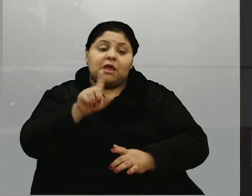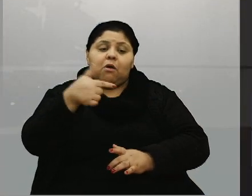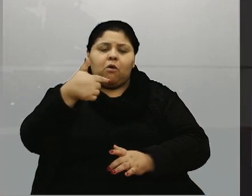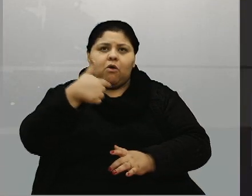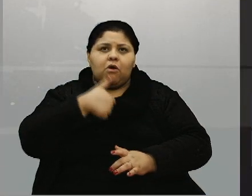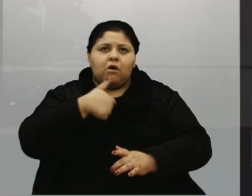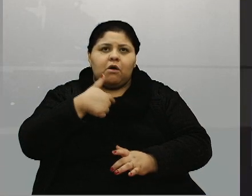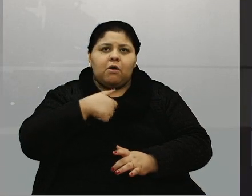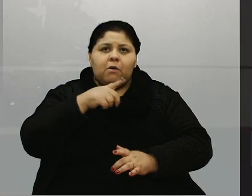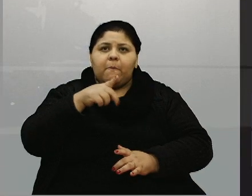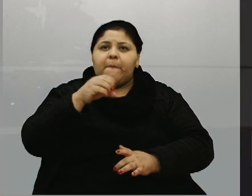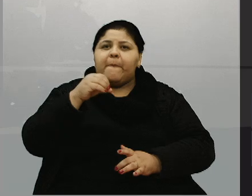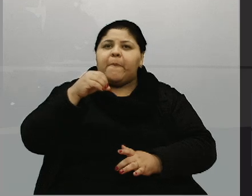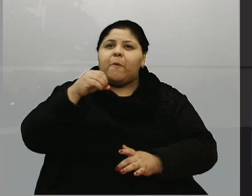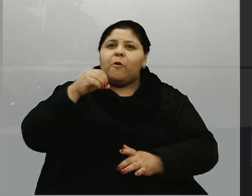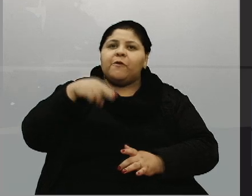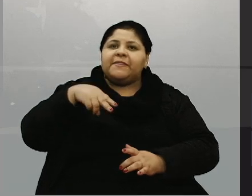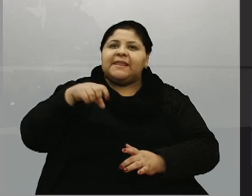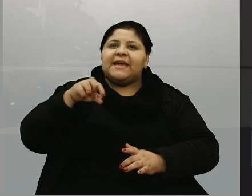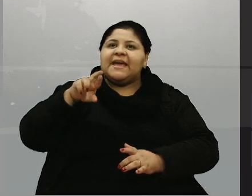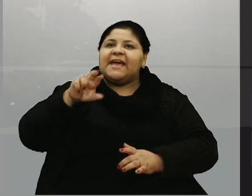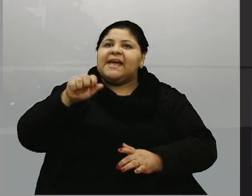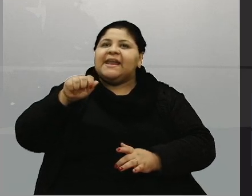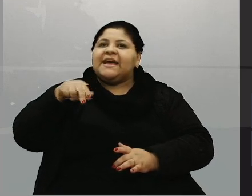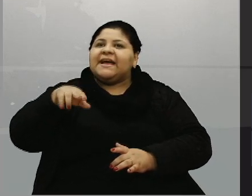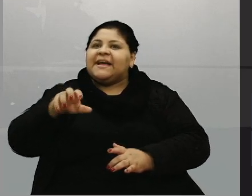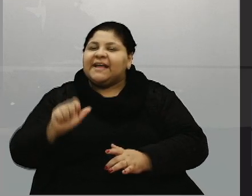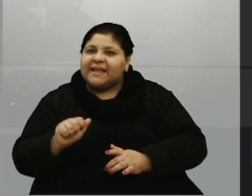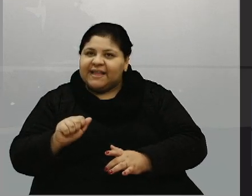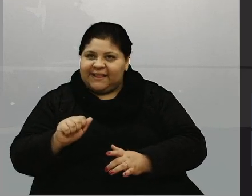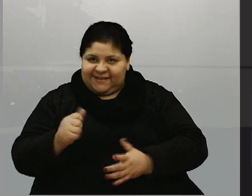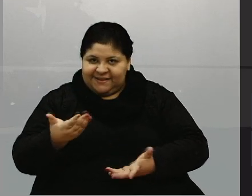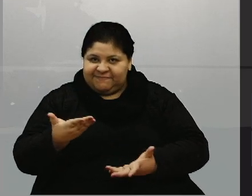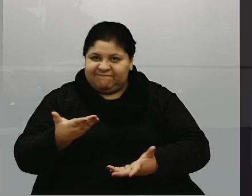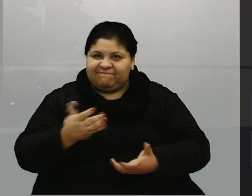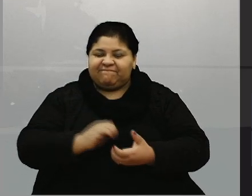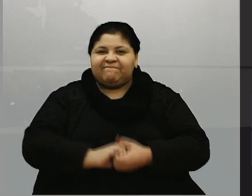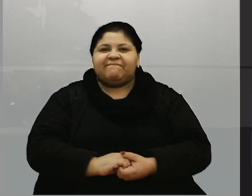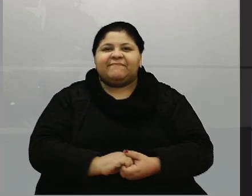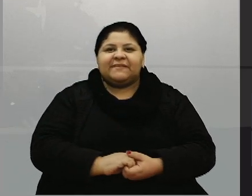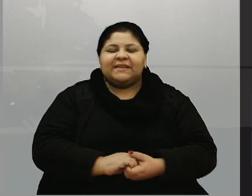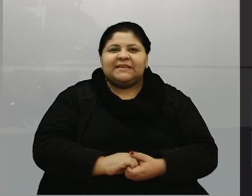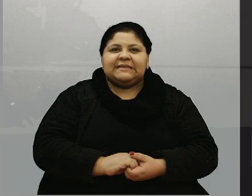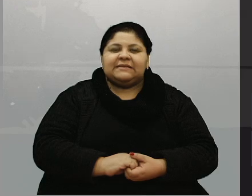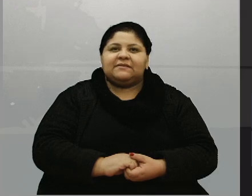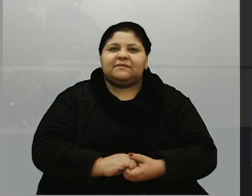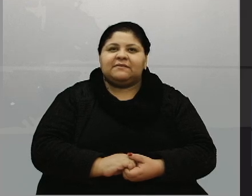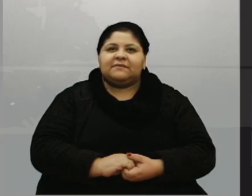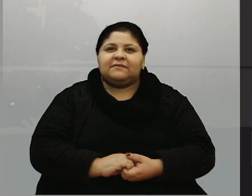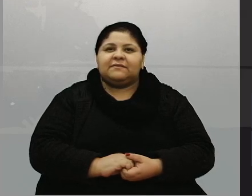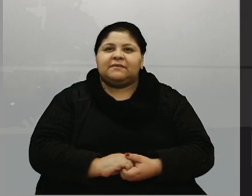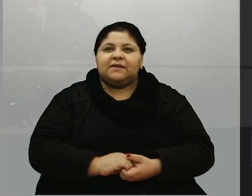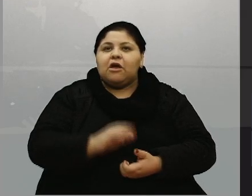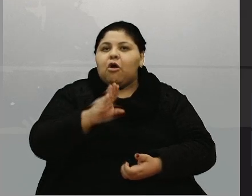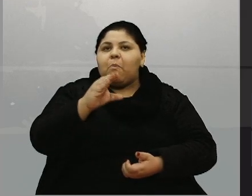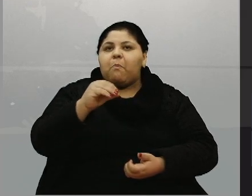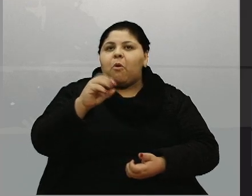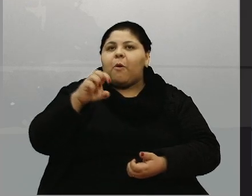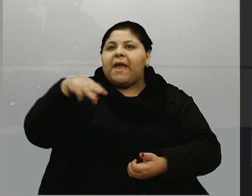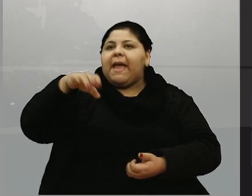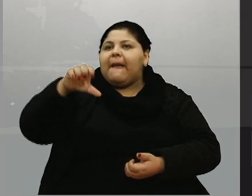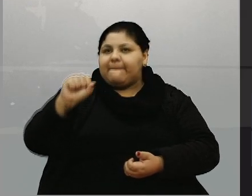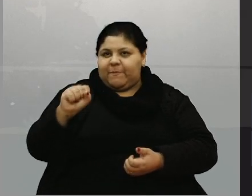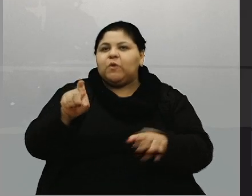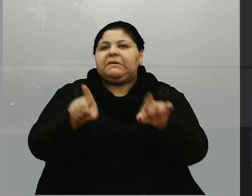da Pomerânia, não, eu sou natural, eu sou do Hunsrück, eu sou lá da Boêmio, enfim,